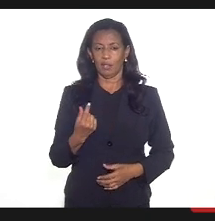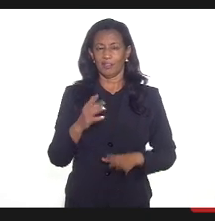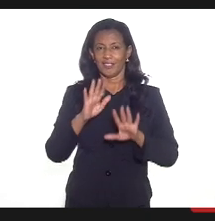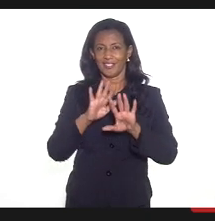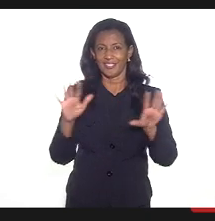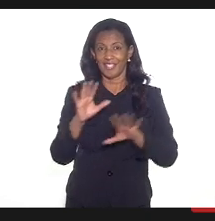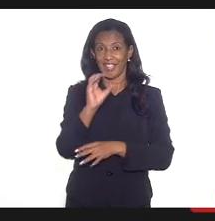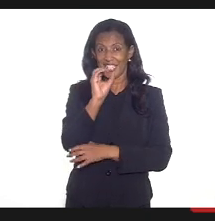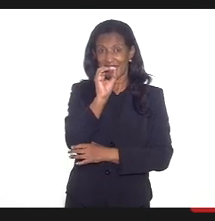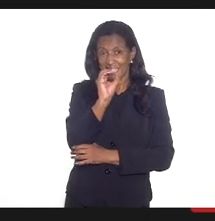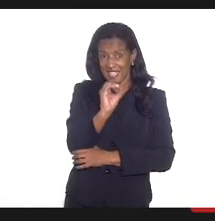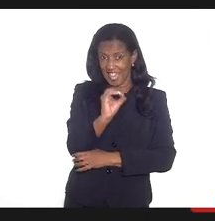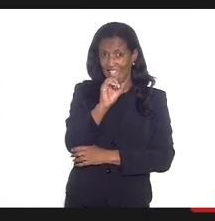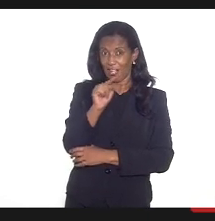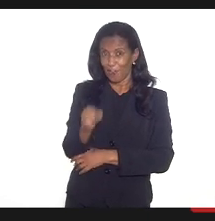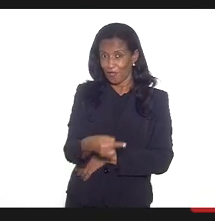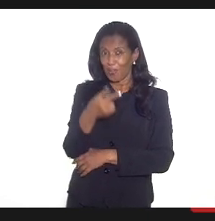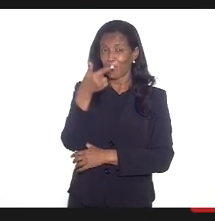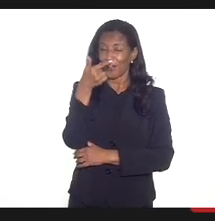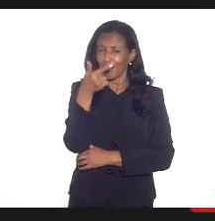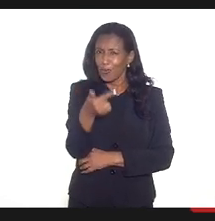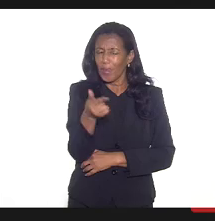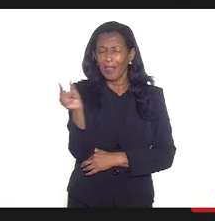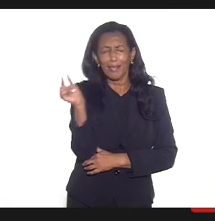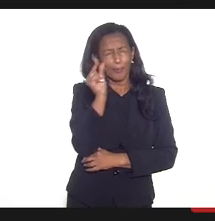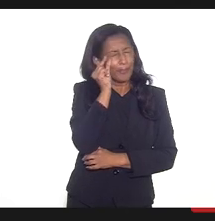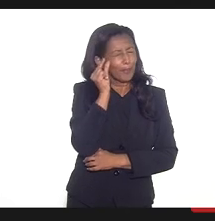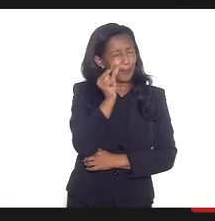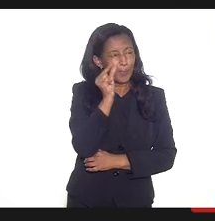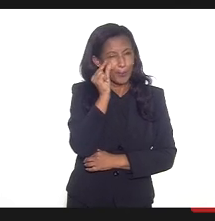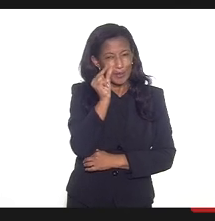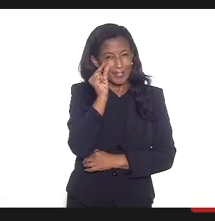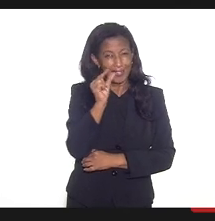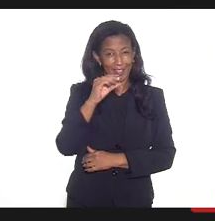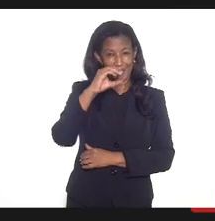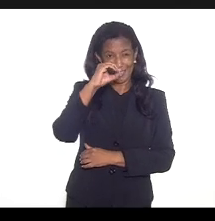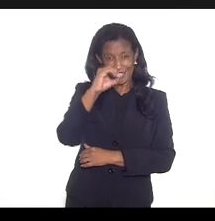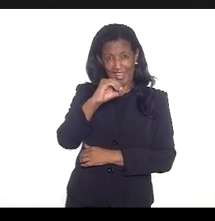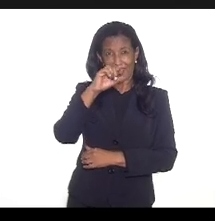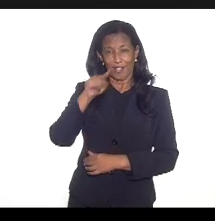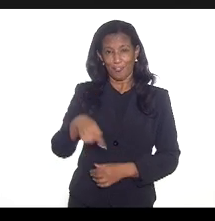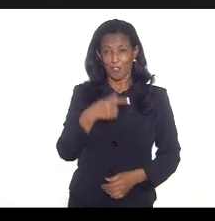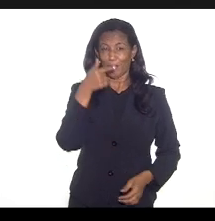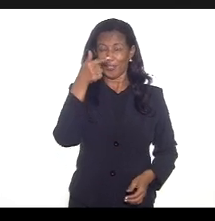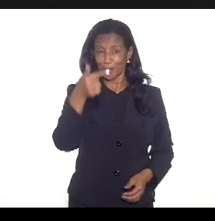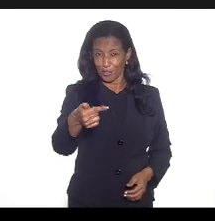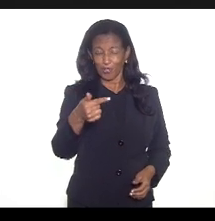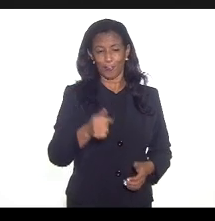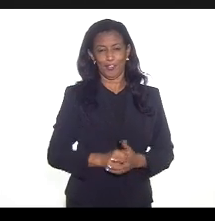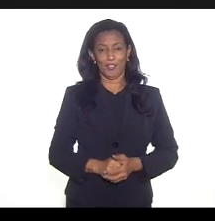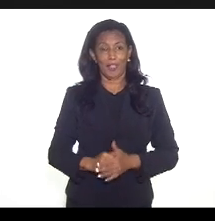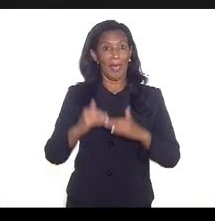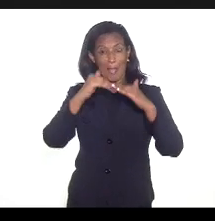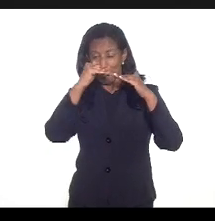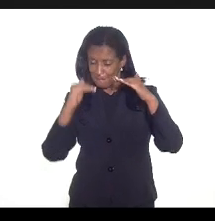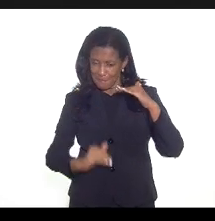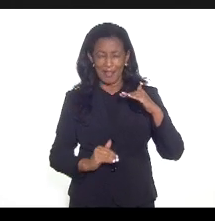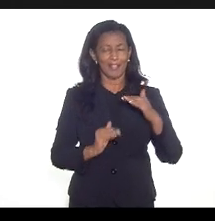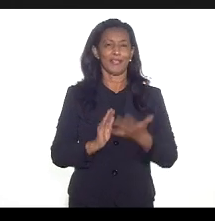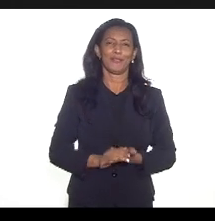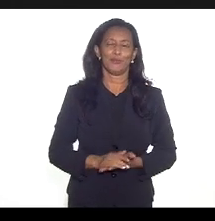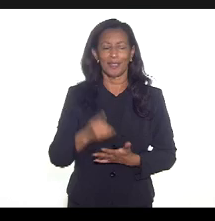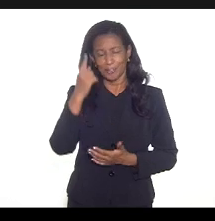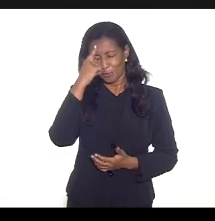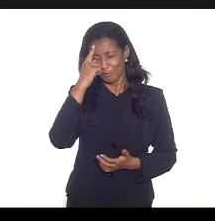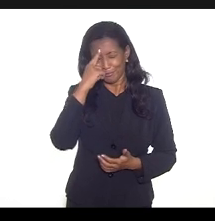correção, 0,2, é tão pouquinho. Nossa. 0,2. É menos ainda do que a